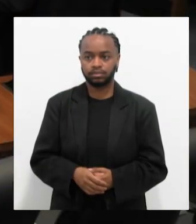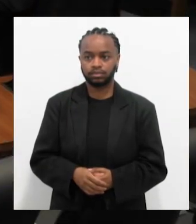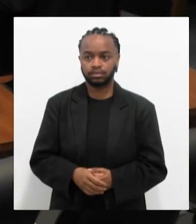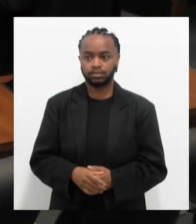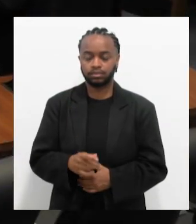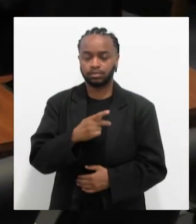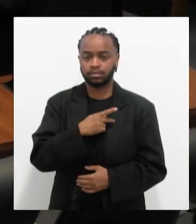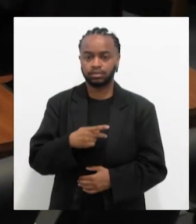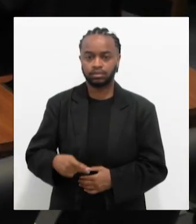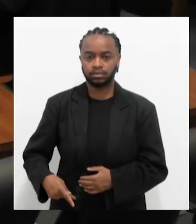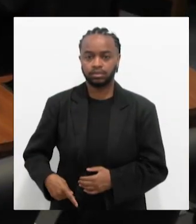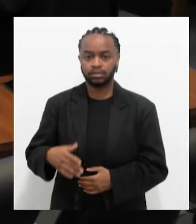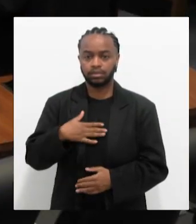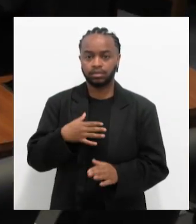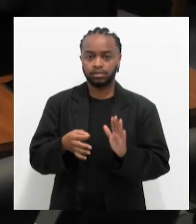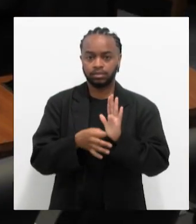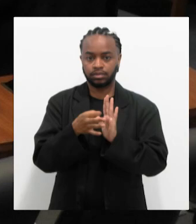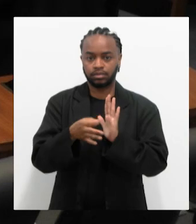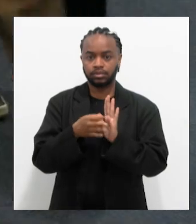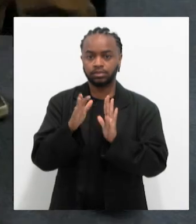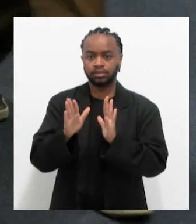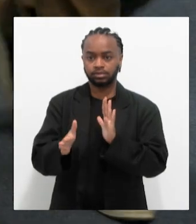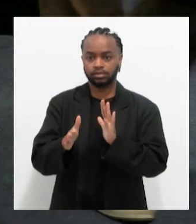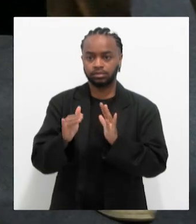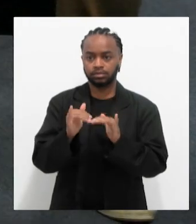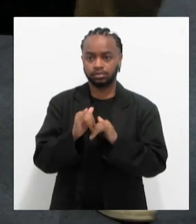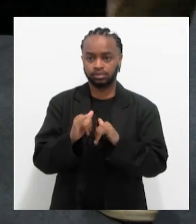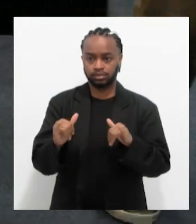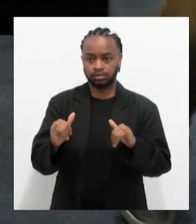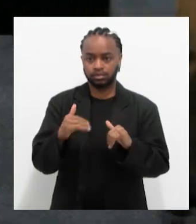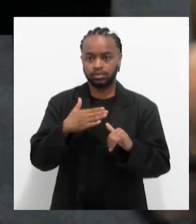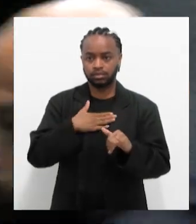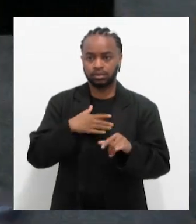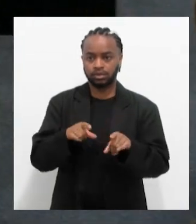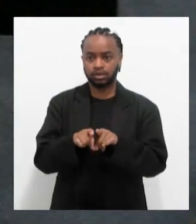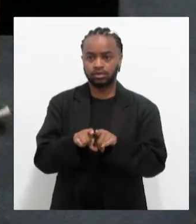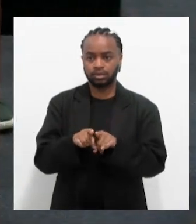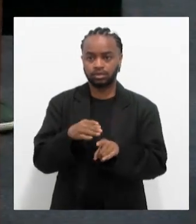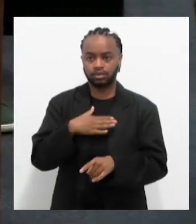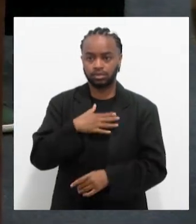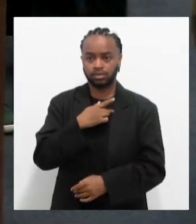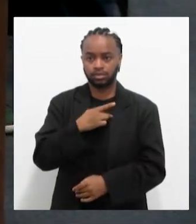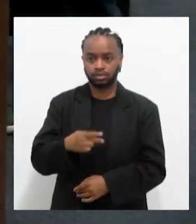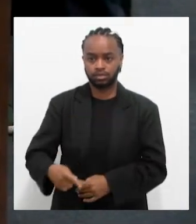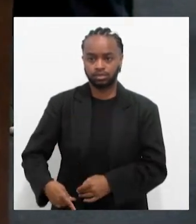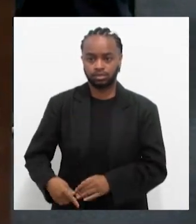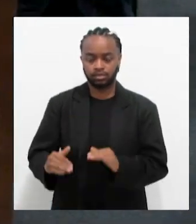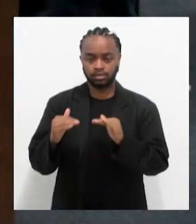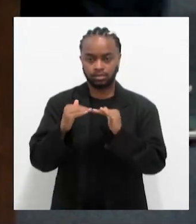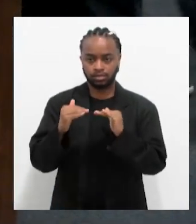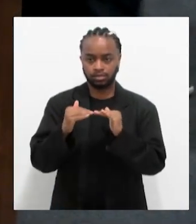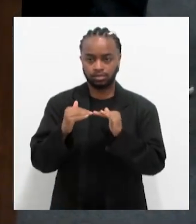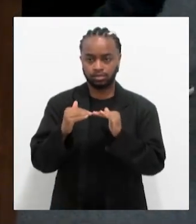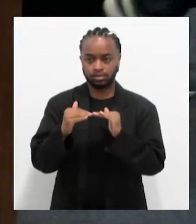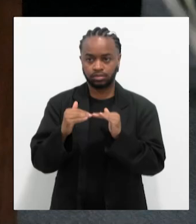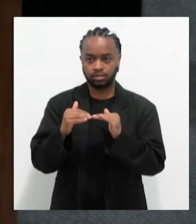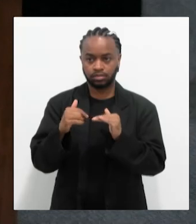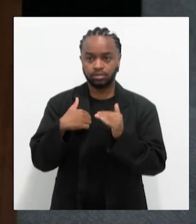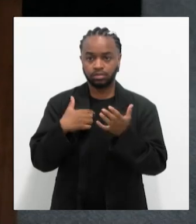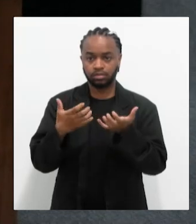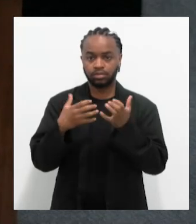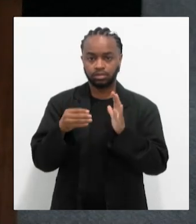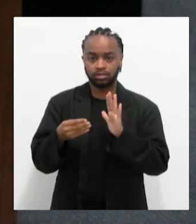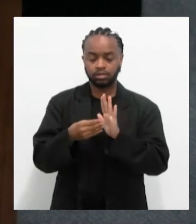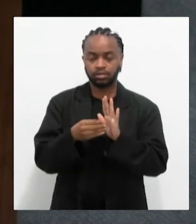presidente, o meu parecer já declaro que tanto o meu quanto do meu presidente é favorável. Eu queria colocar